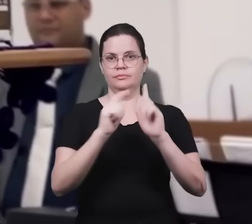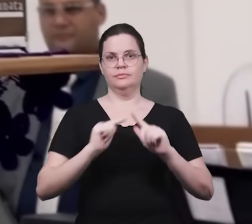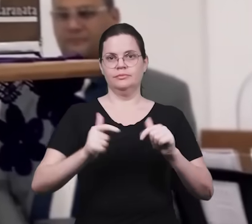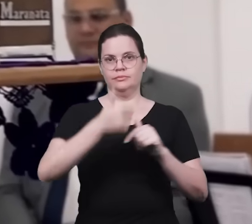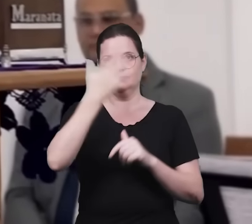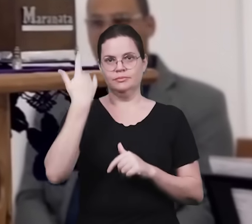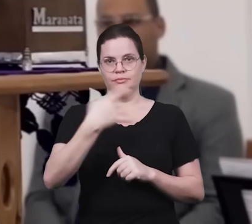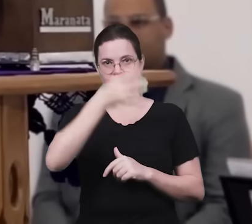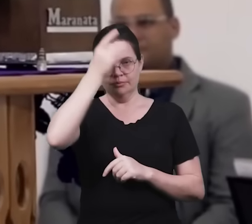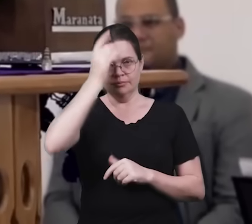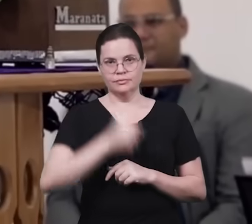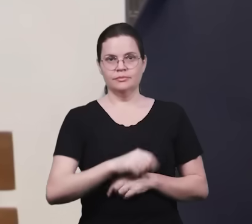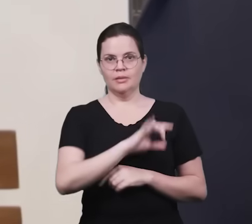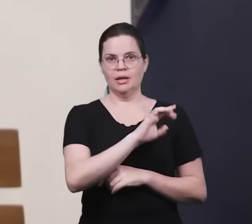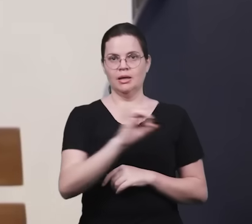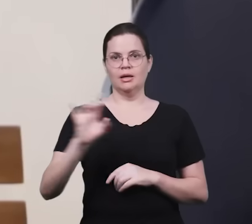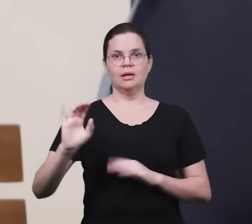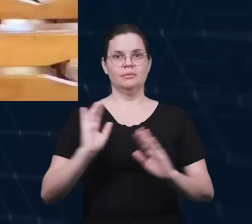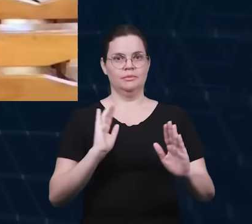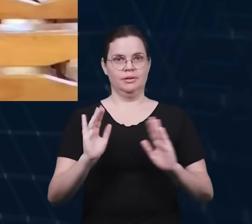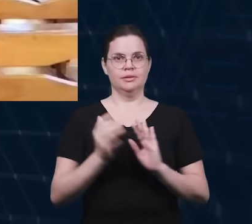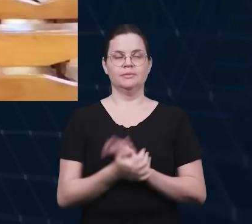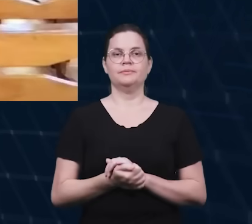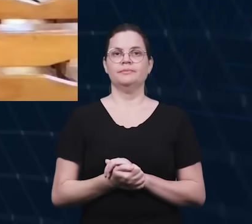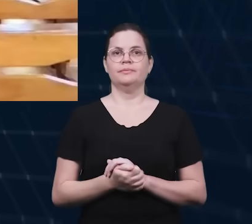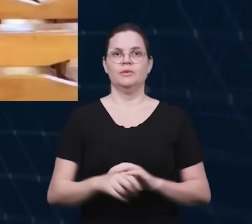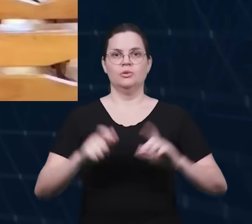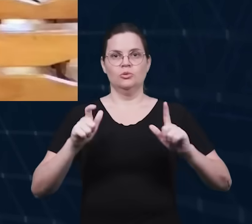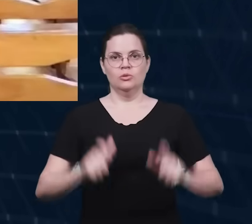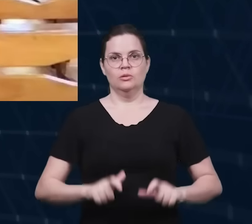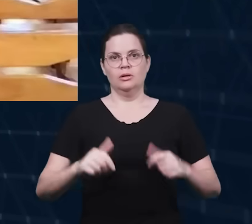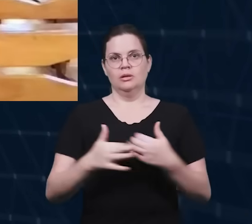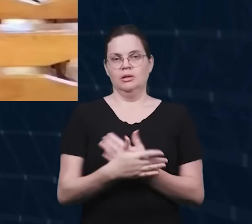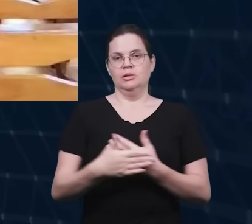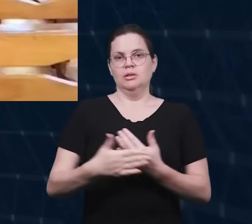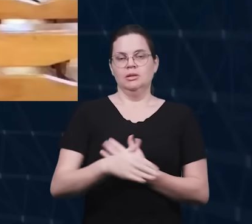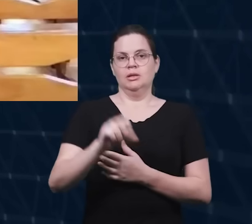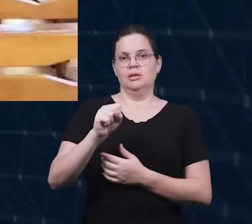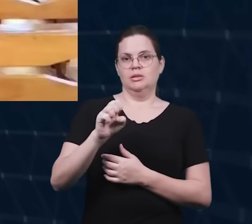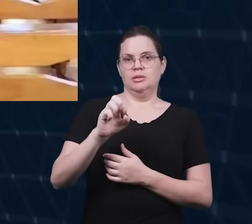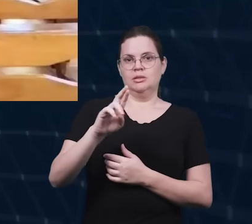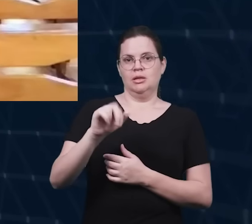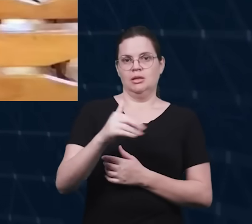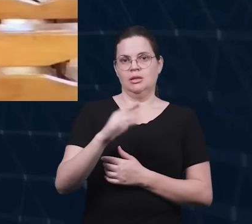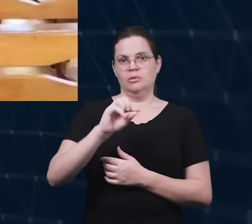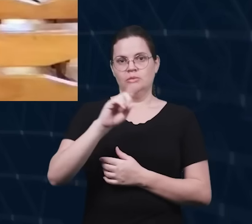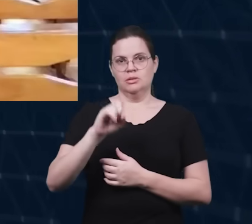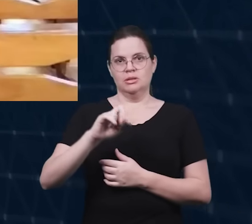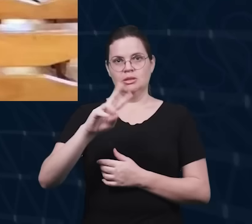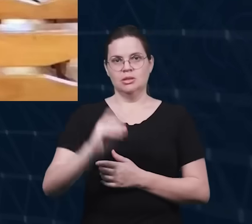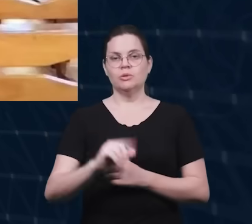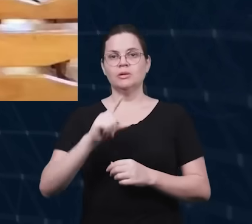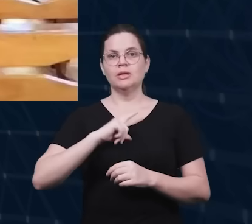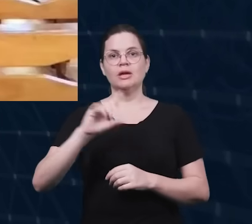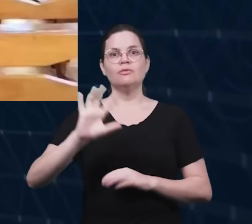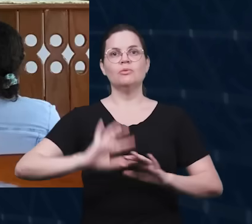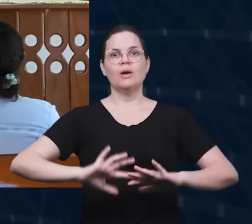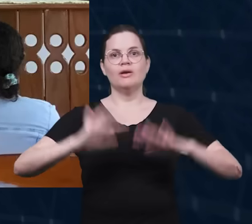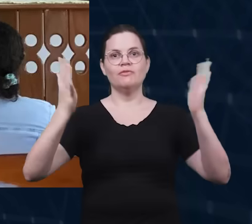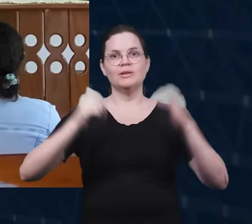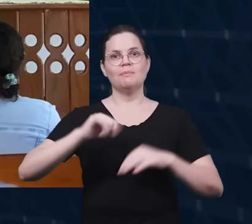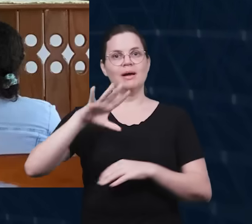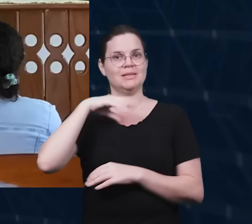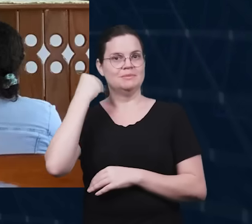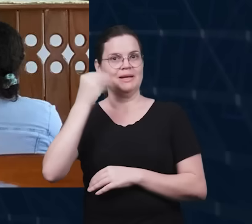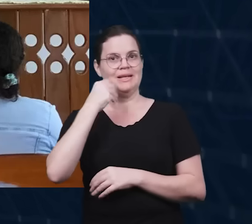pela operação do Espírito Santo em cada momento. Na cidade de Sertãozinho, tivemos um evento dos mais sábios, e quem conta pra